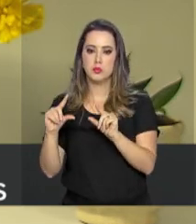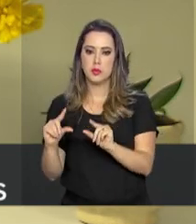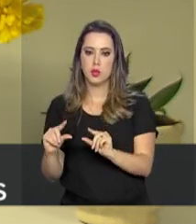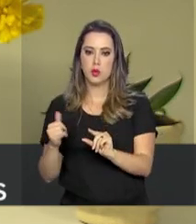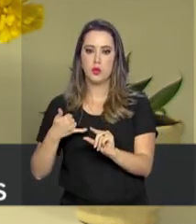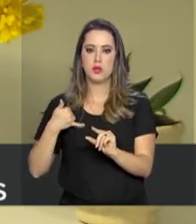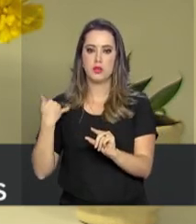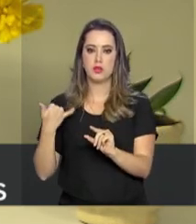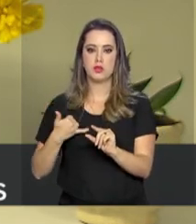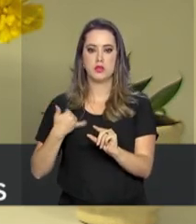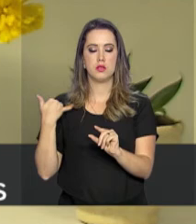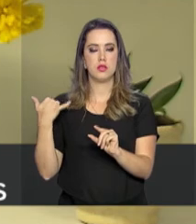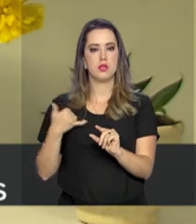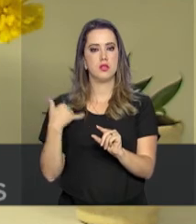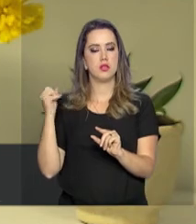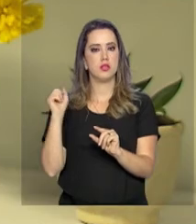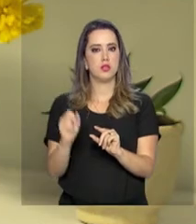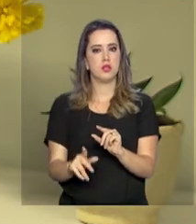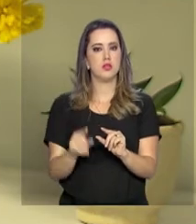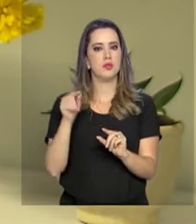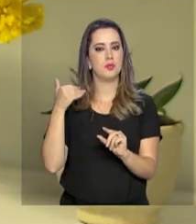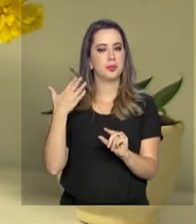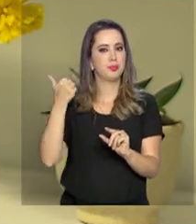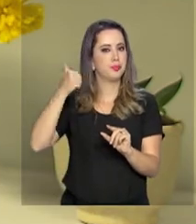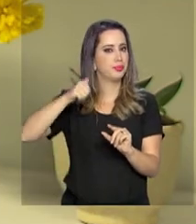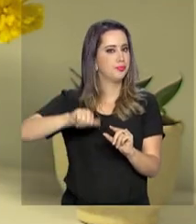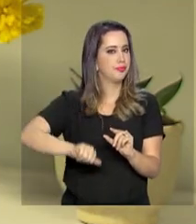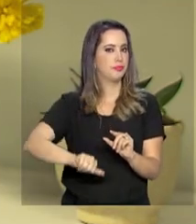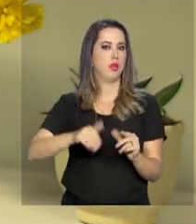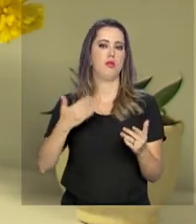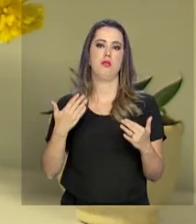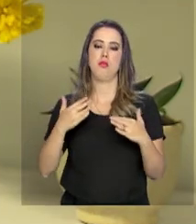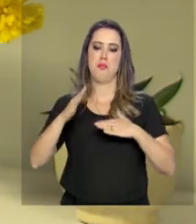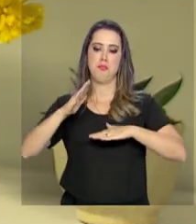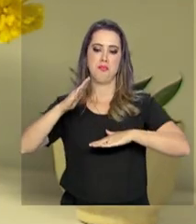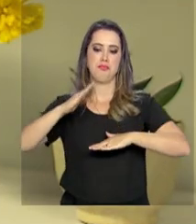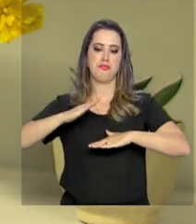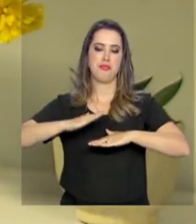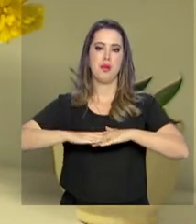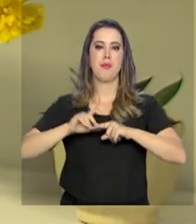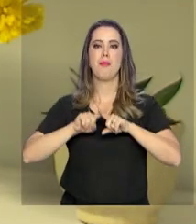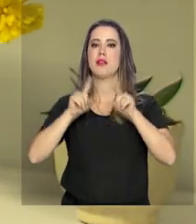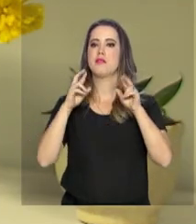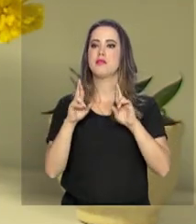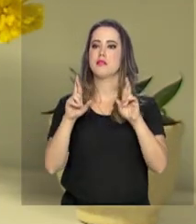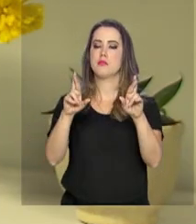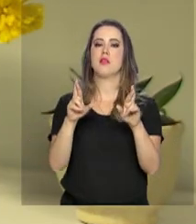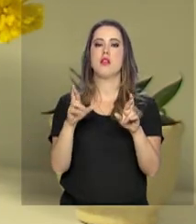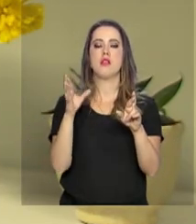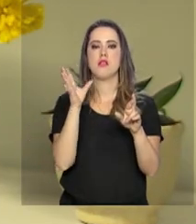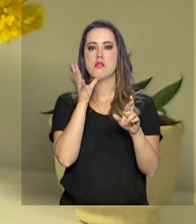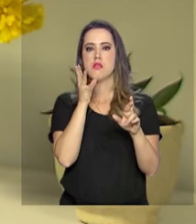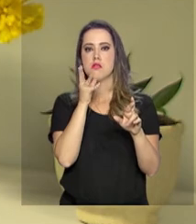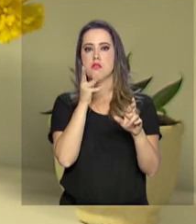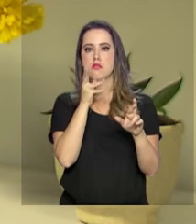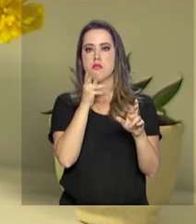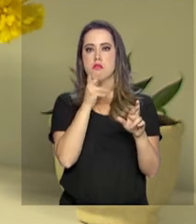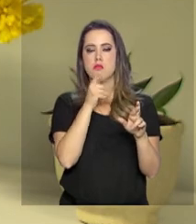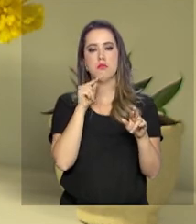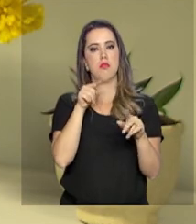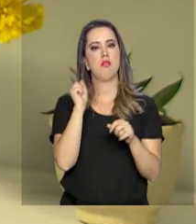idade que a pessoa vai se aposentar mas o fato lhe é prejudicial no entanto essa pessoa esperar muito tempo para se aposentar e os anos foram passando